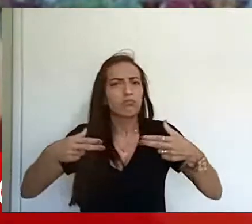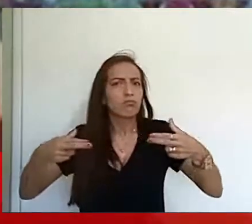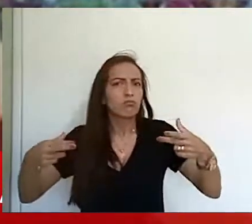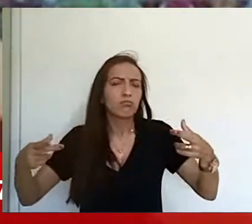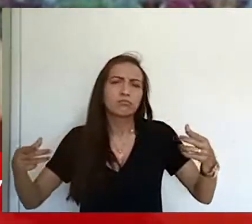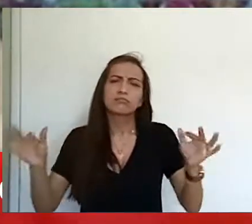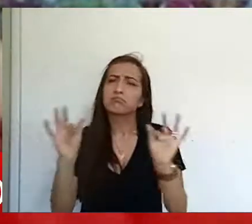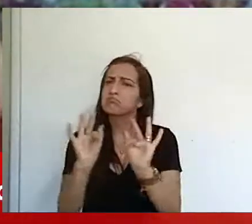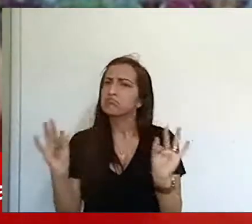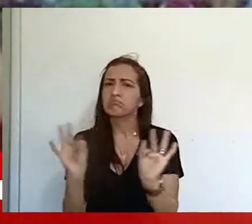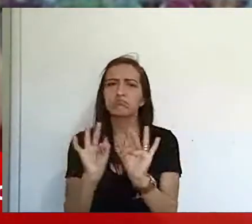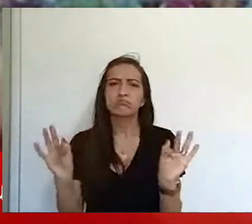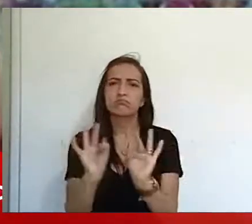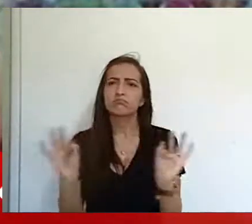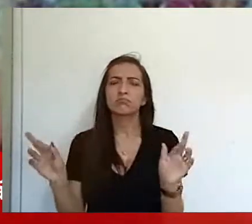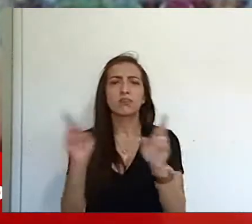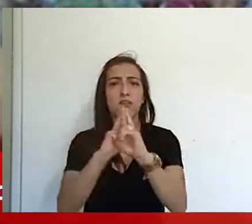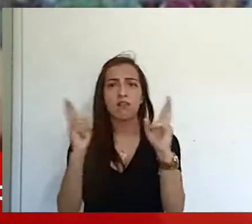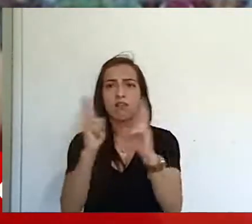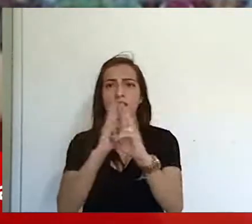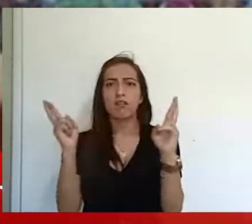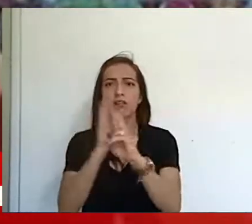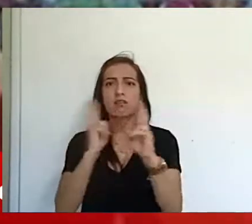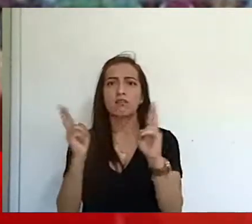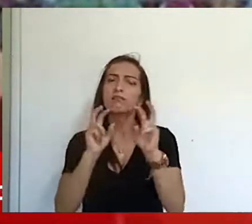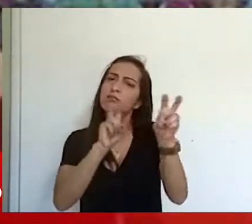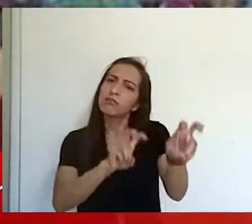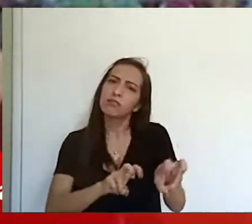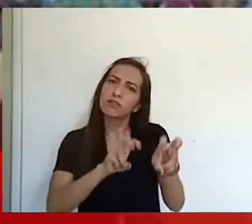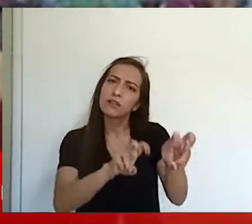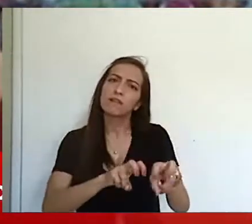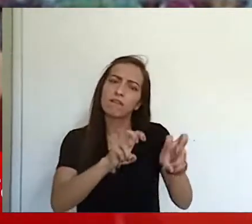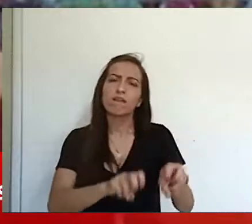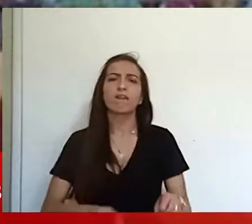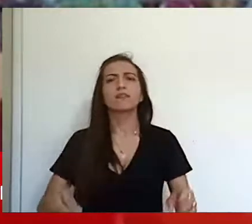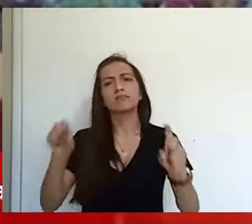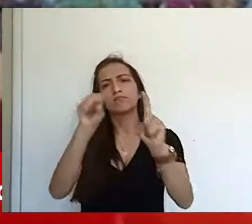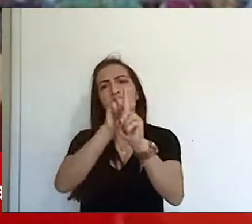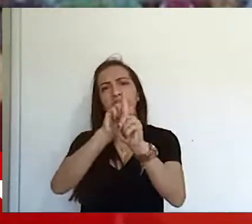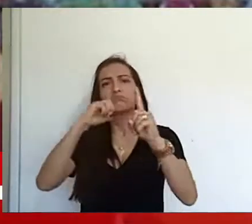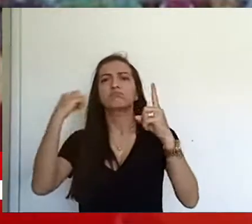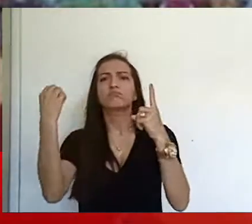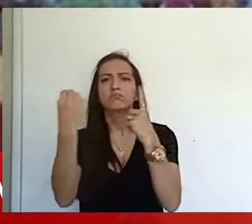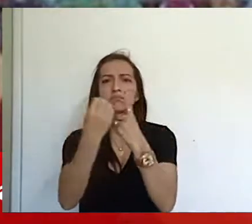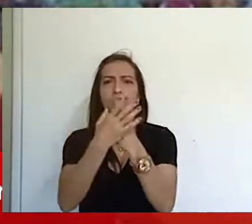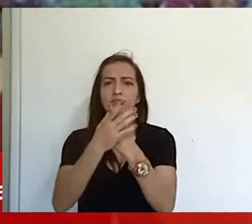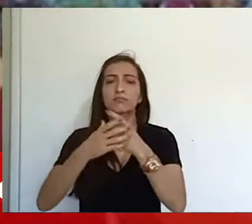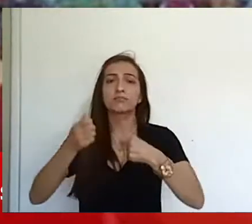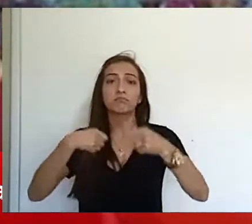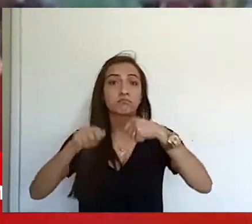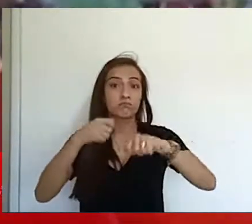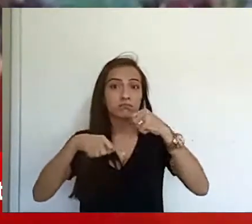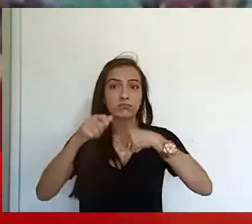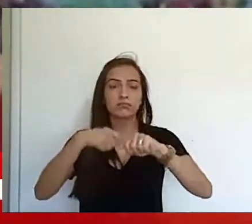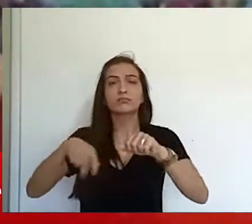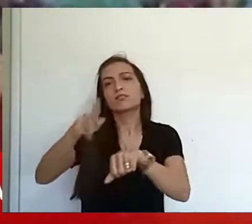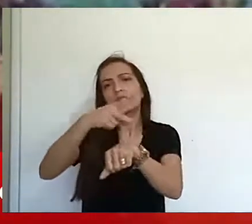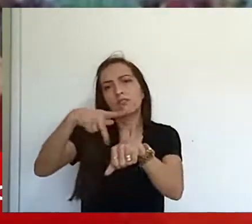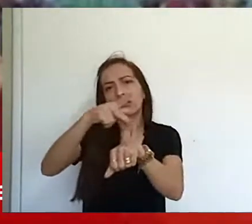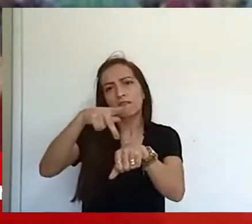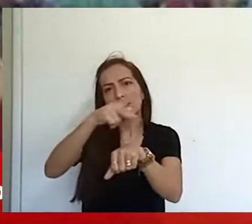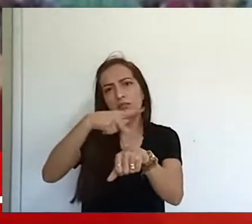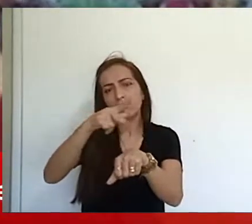campo, que envolvem as situações sociopolíticas e econômicas que o nosso país está atravessando e ligados